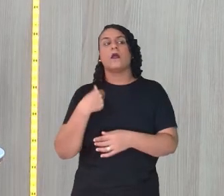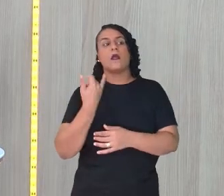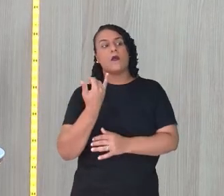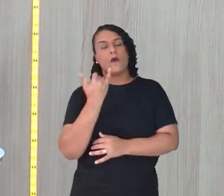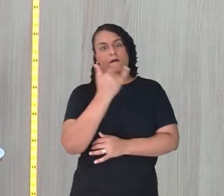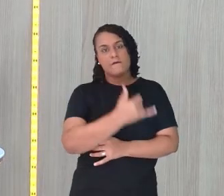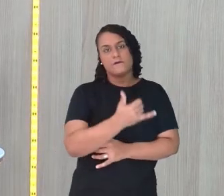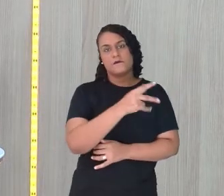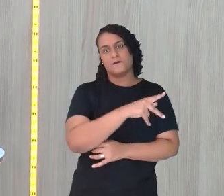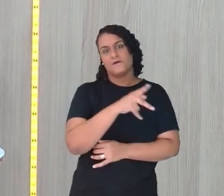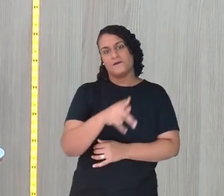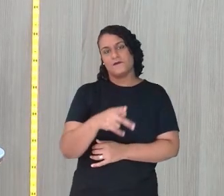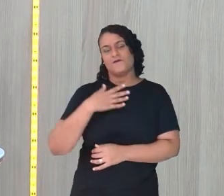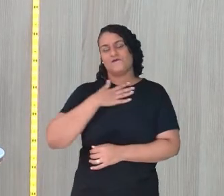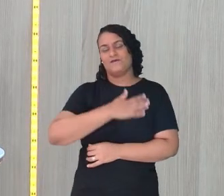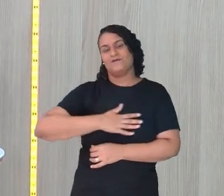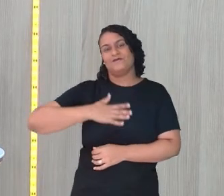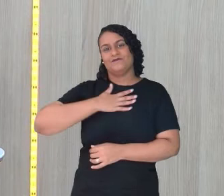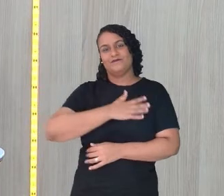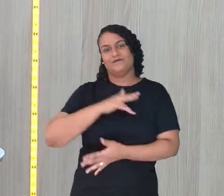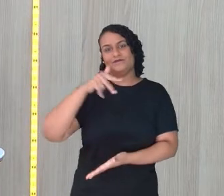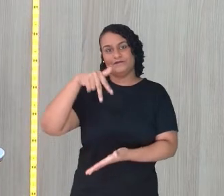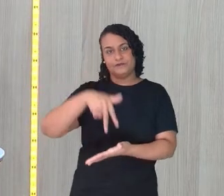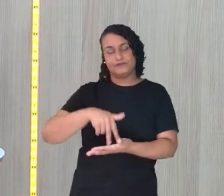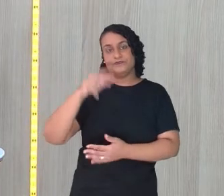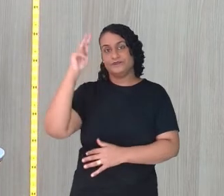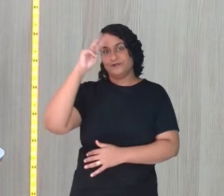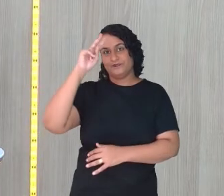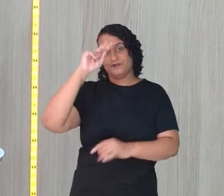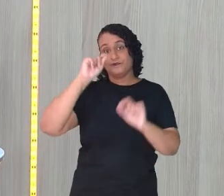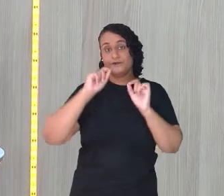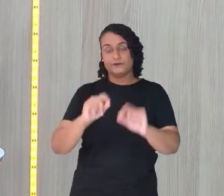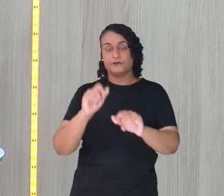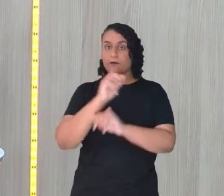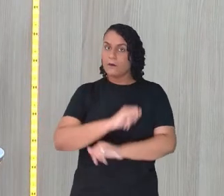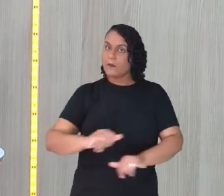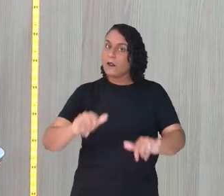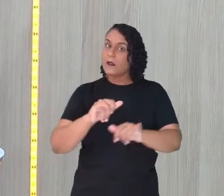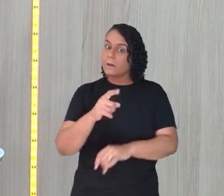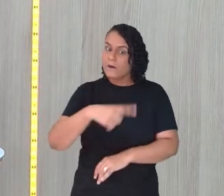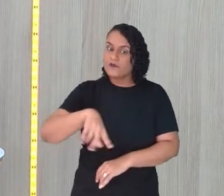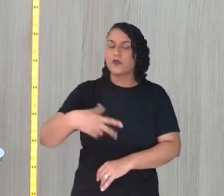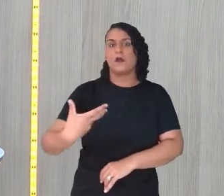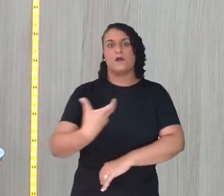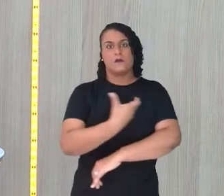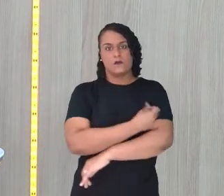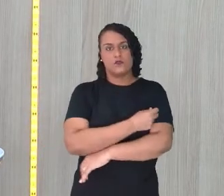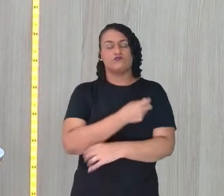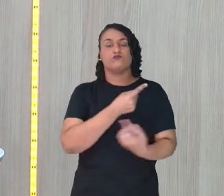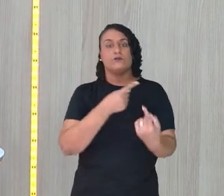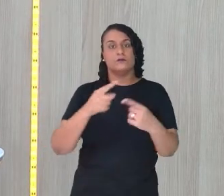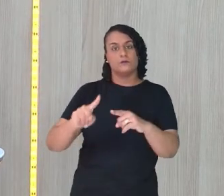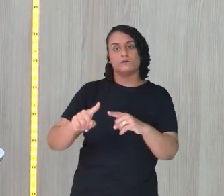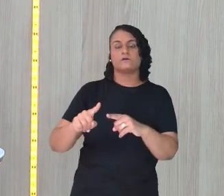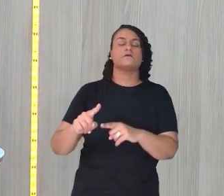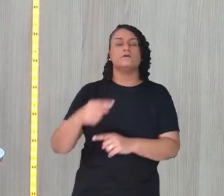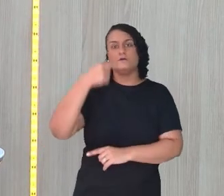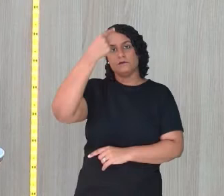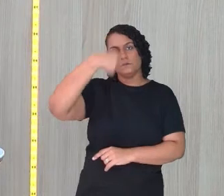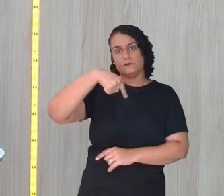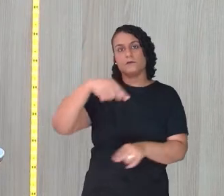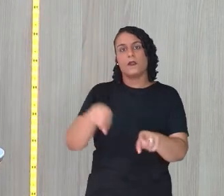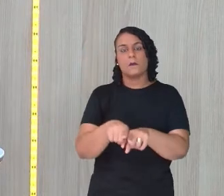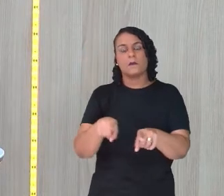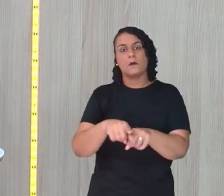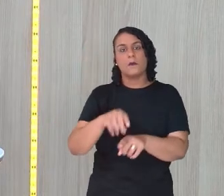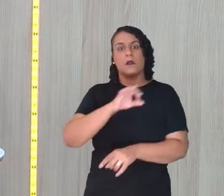é um prazer estar aqui com vocês. Mas lembrando, pessoal, o alerta da vacina, não é, contra a gripe e o sarampo. Então, procurar os postos